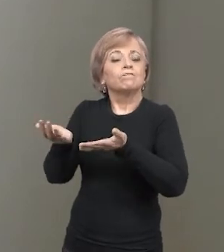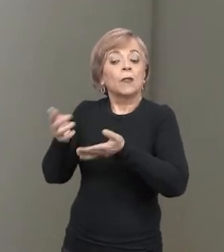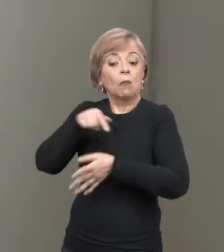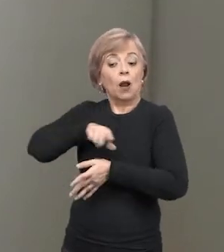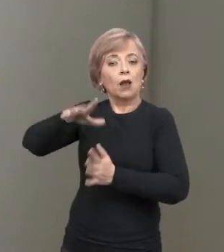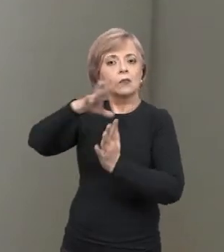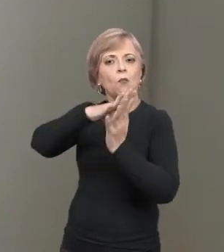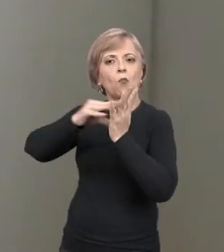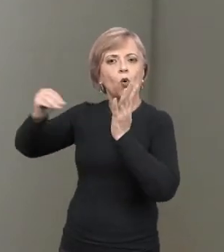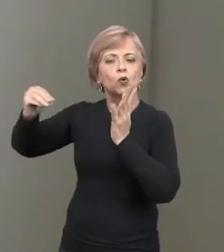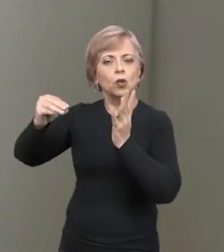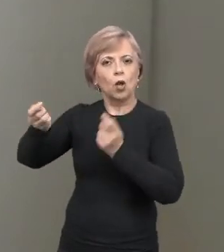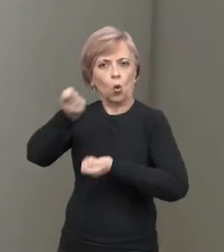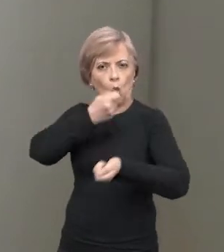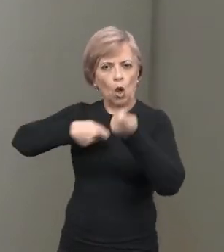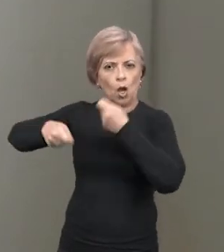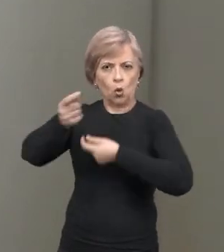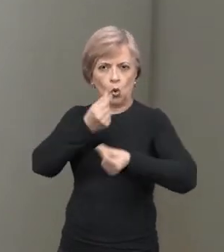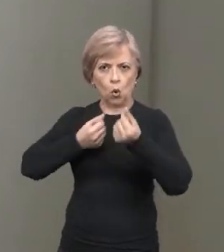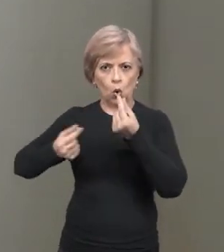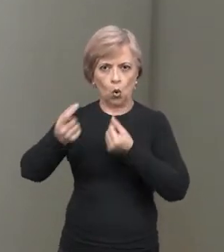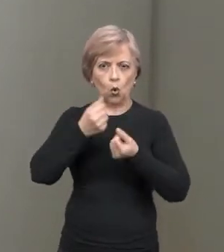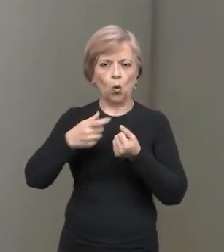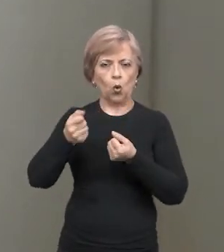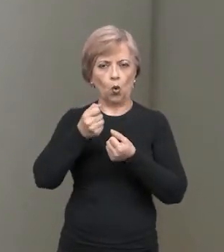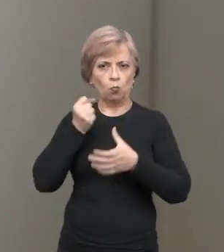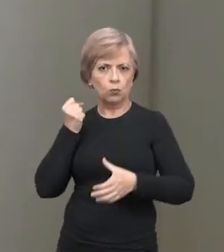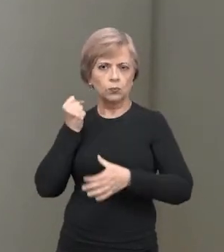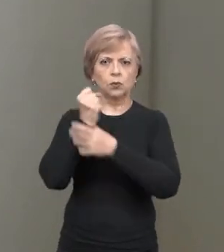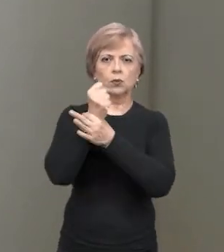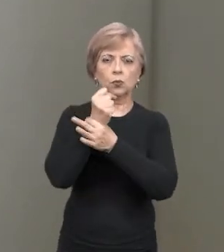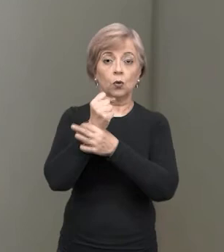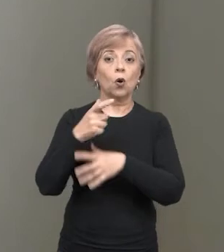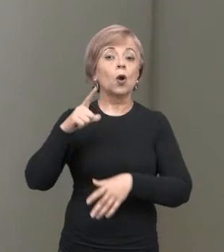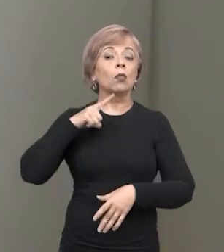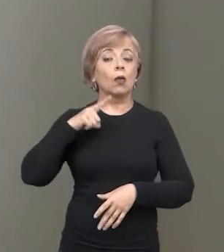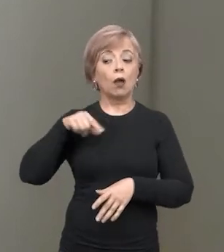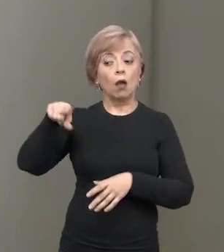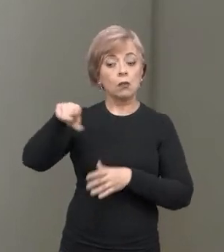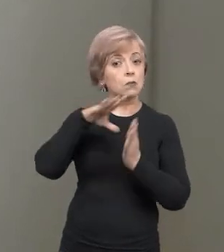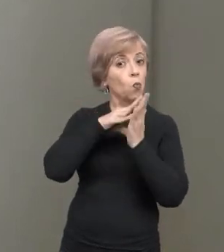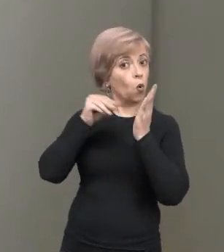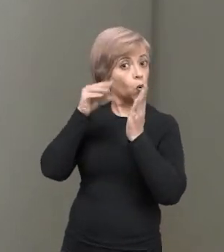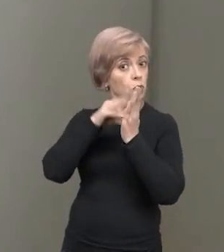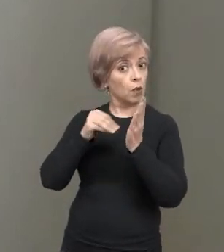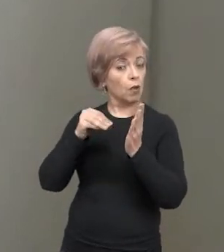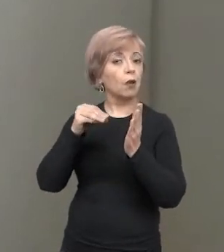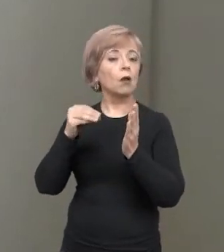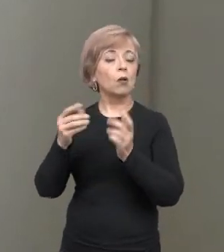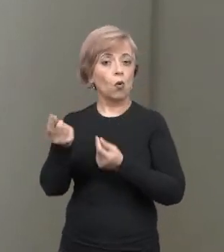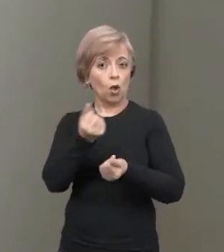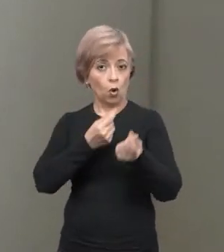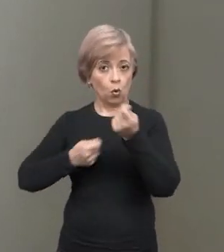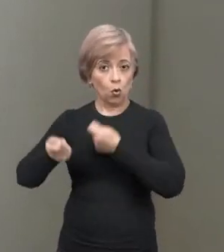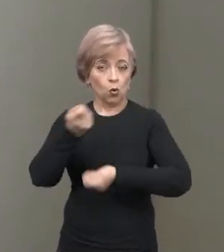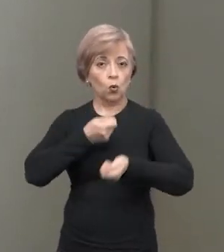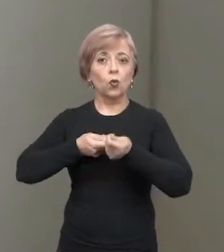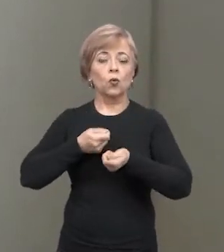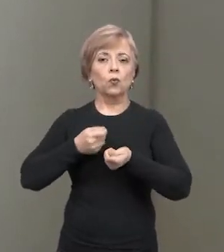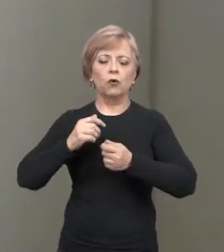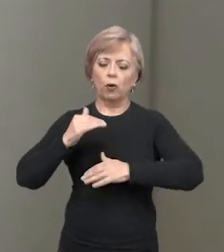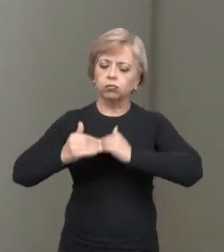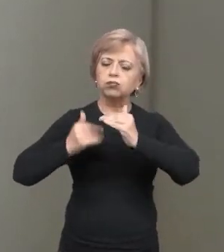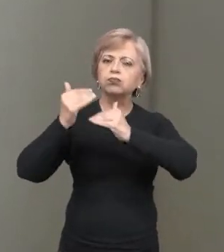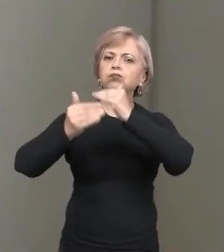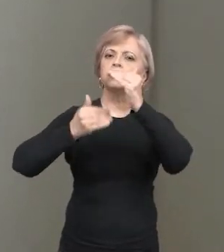esse modelo econômico sustentável e para que esse modelo econômico ele seja cada vez mais crescente, trazendo